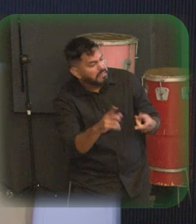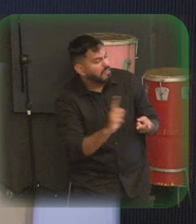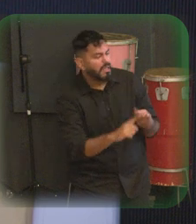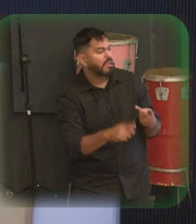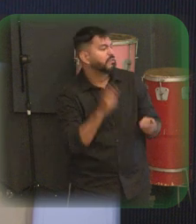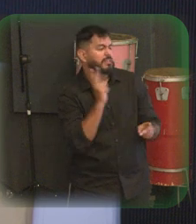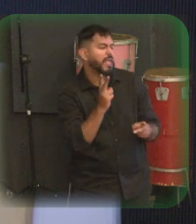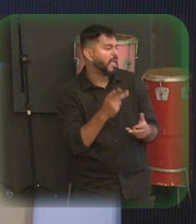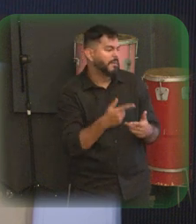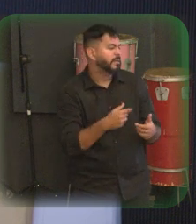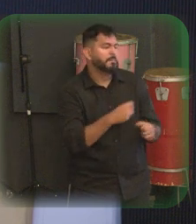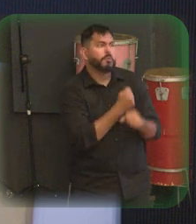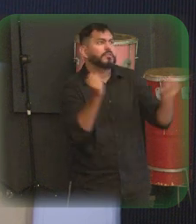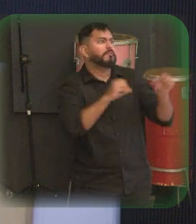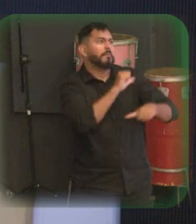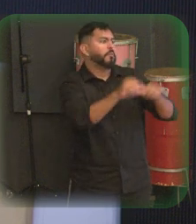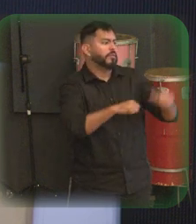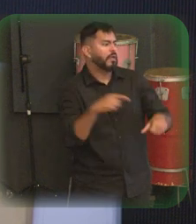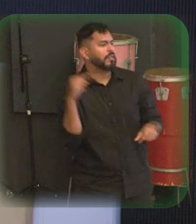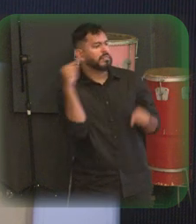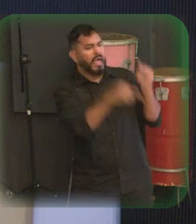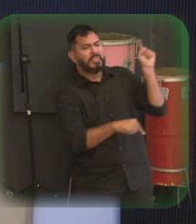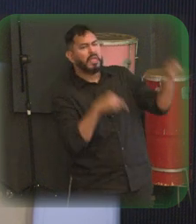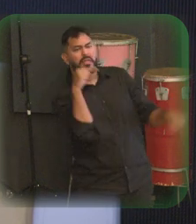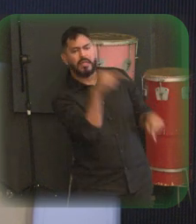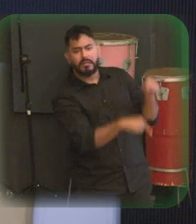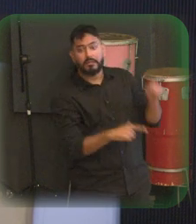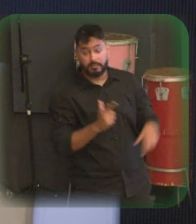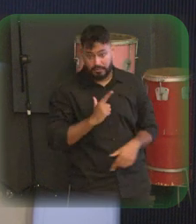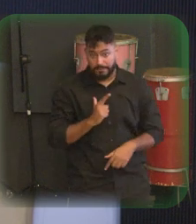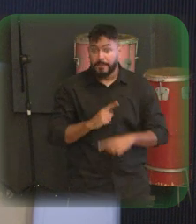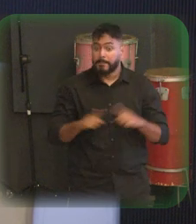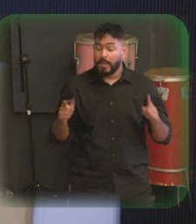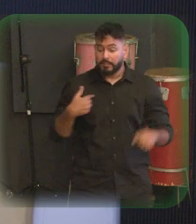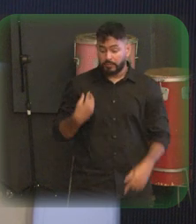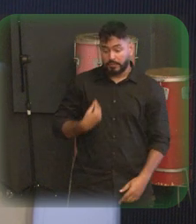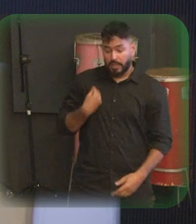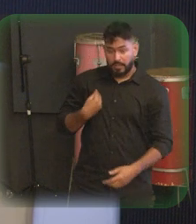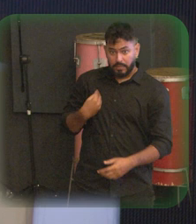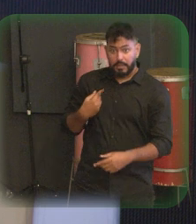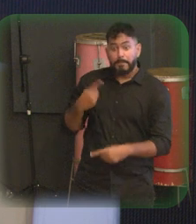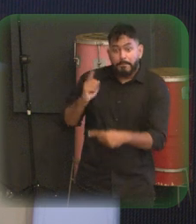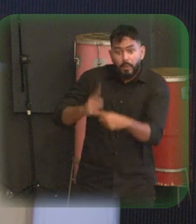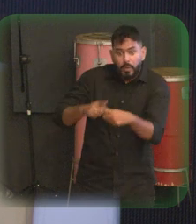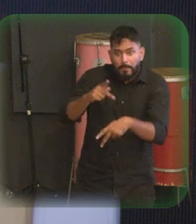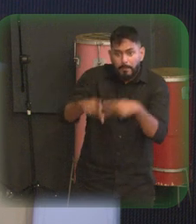somos incapazes de mudar. E eu estou aqui porque o povo disse que nós somos capazes de mudar. E